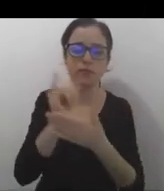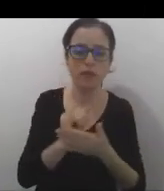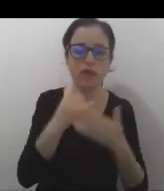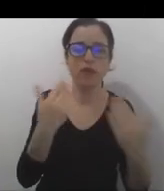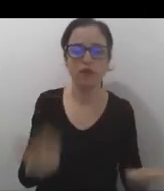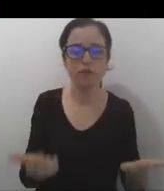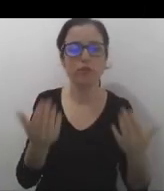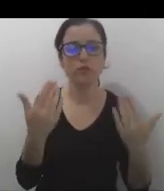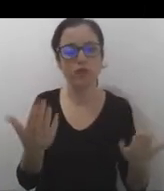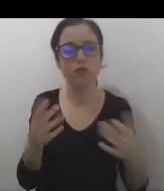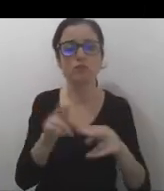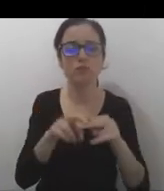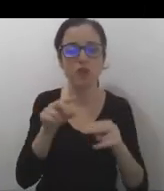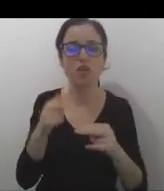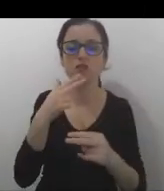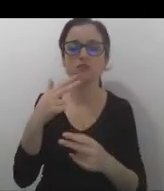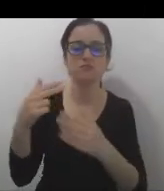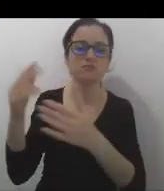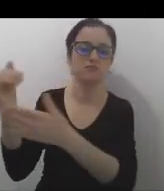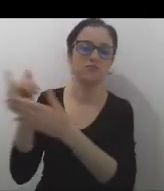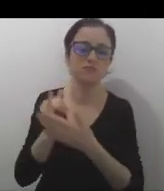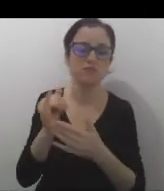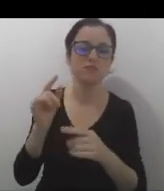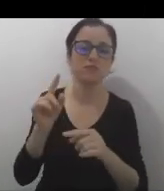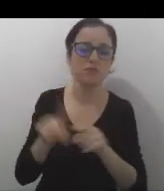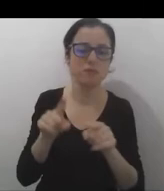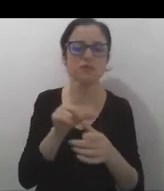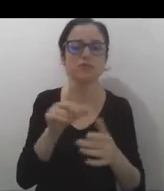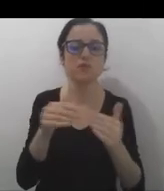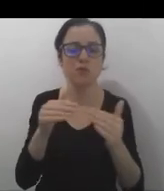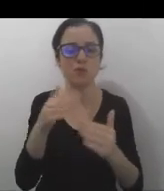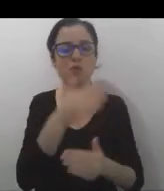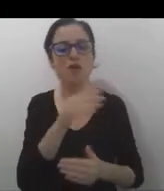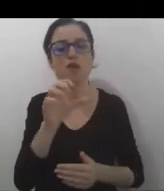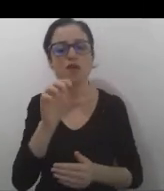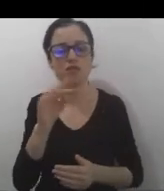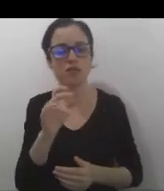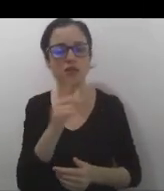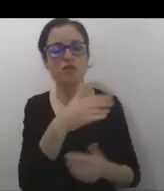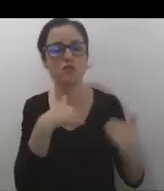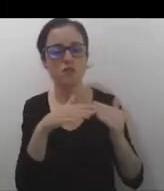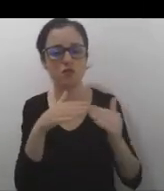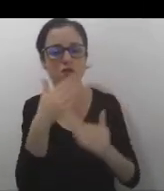250.000% com a Ethel, porque, e eu sempre falo isso, né?